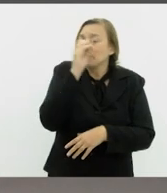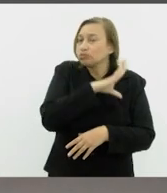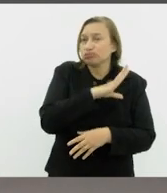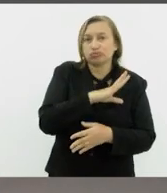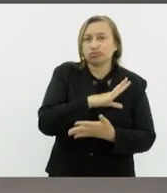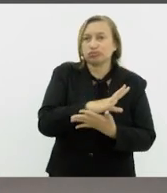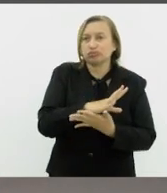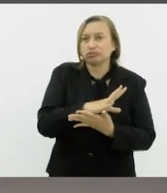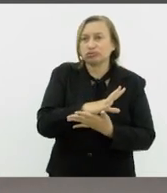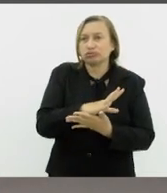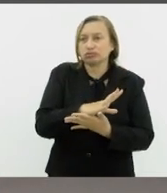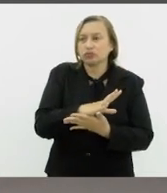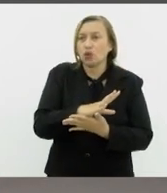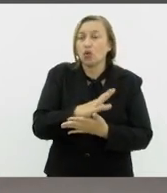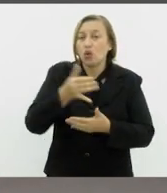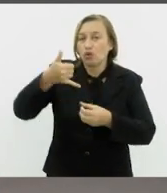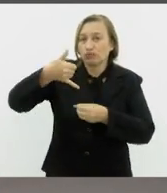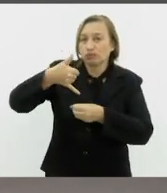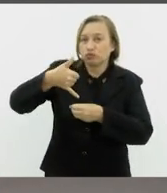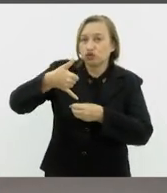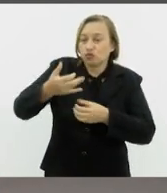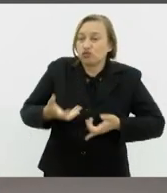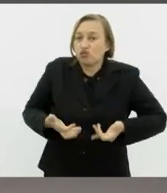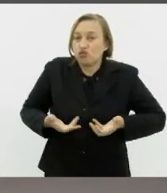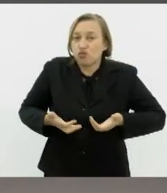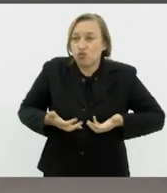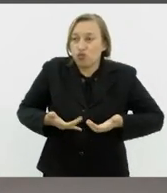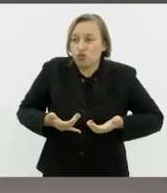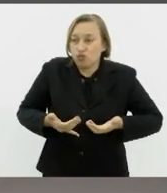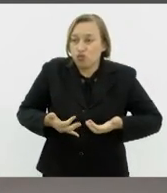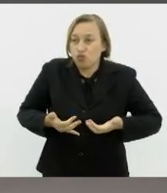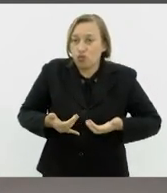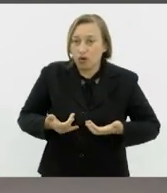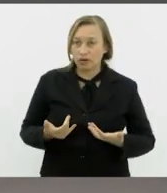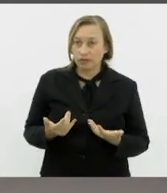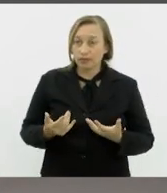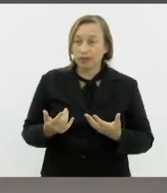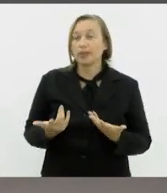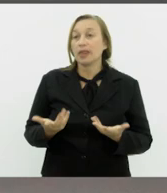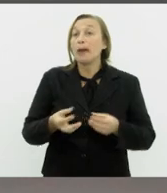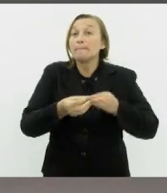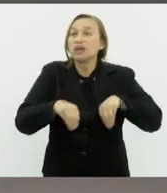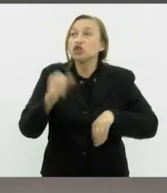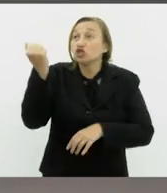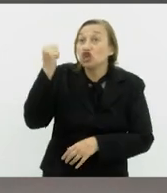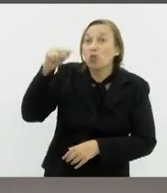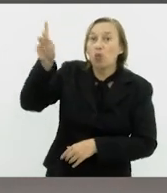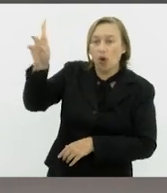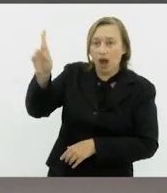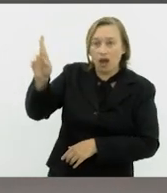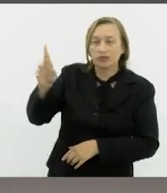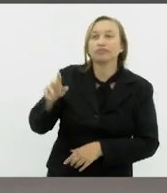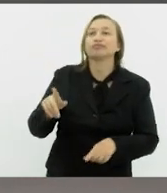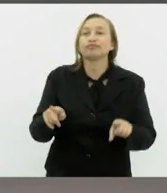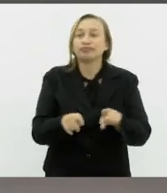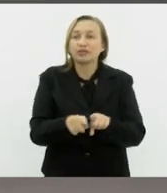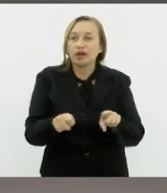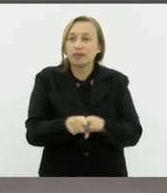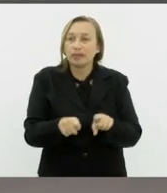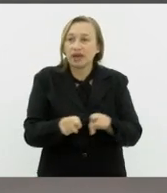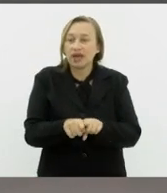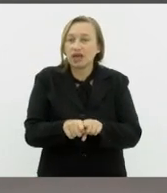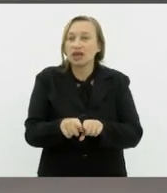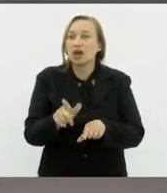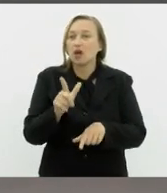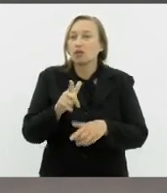que a queima desse combustível causa. Inclusive, no heliponto da lagoa, o pessoal da Elisul está aí, já tem uma